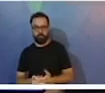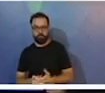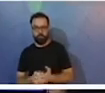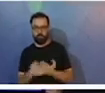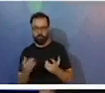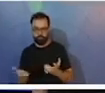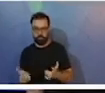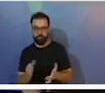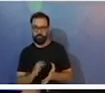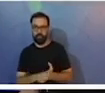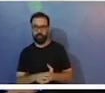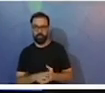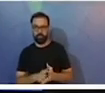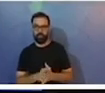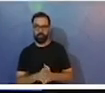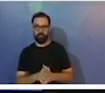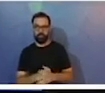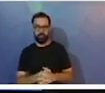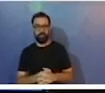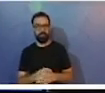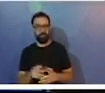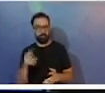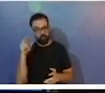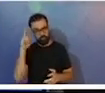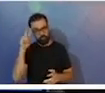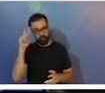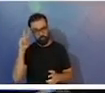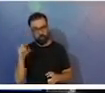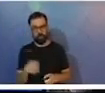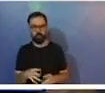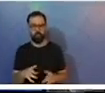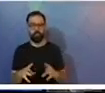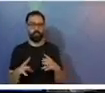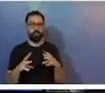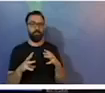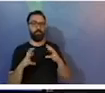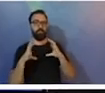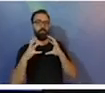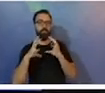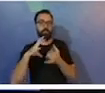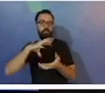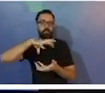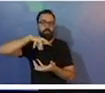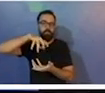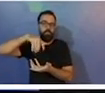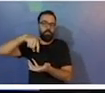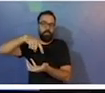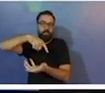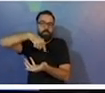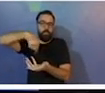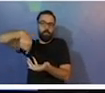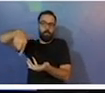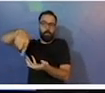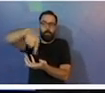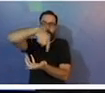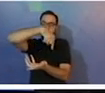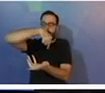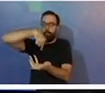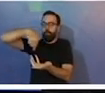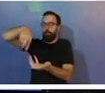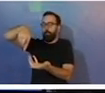Então, só para a gente agora recordar e não ficar dúvida, primeiro, nós temos um